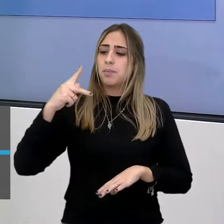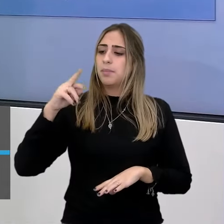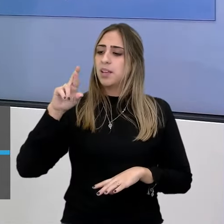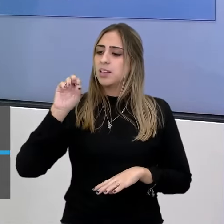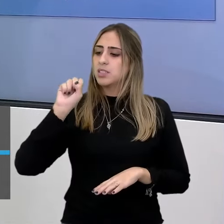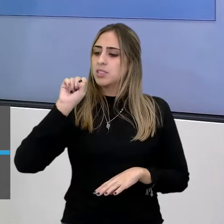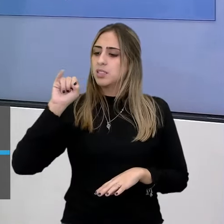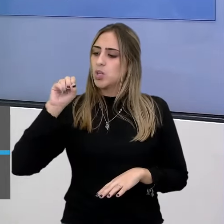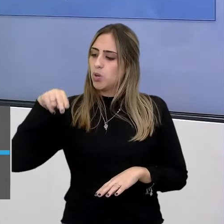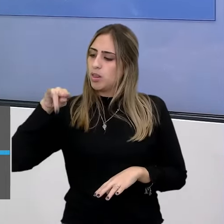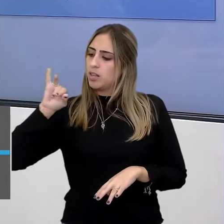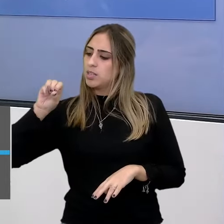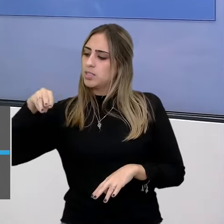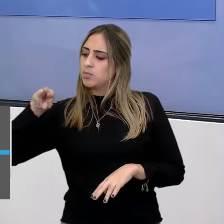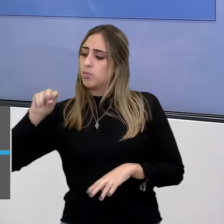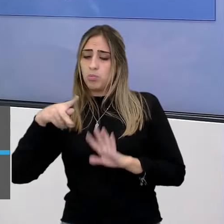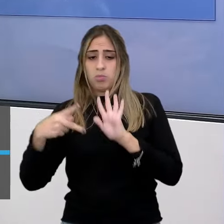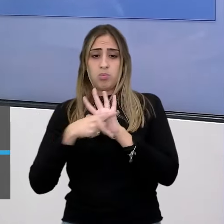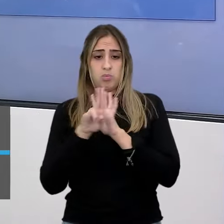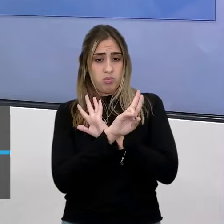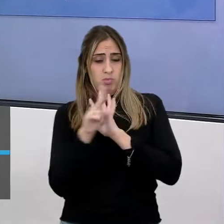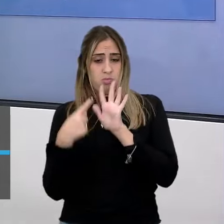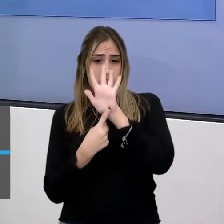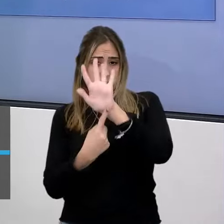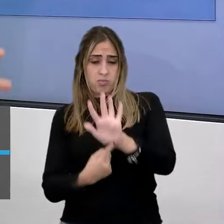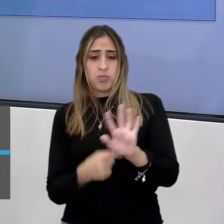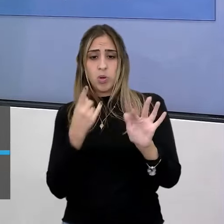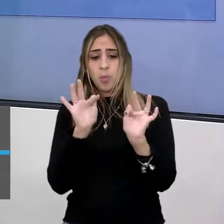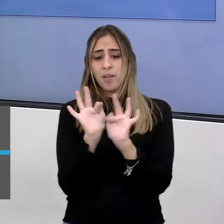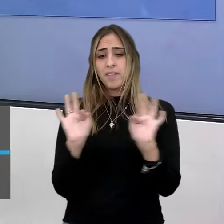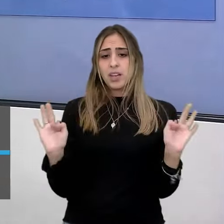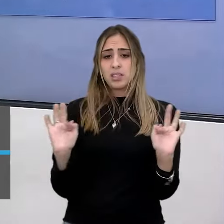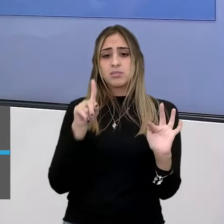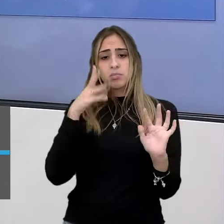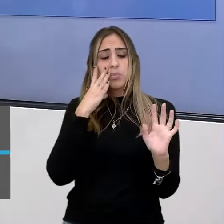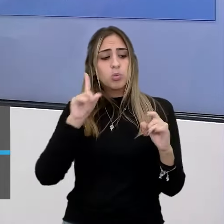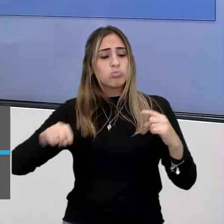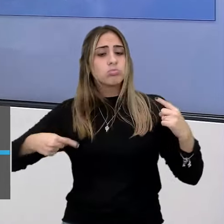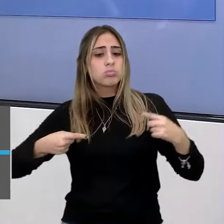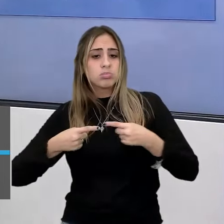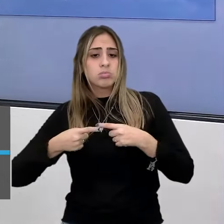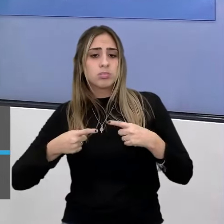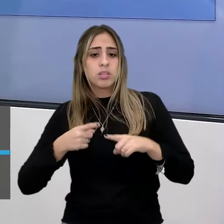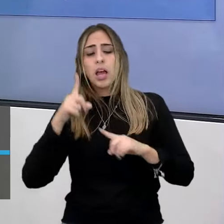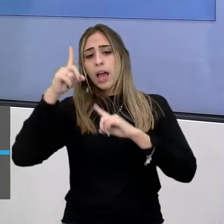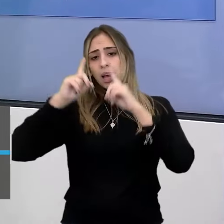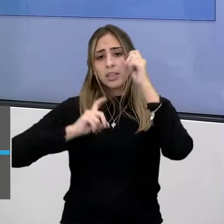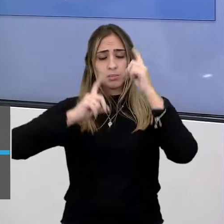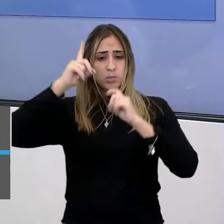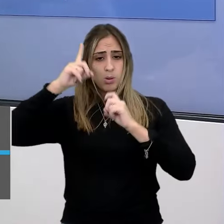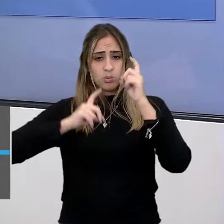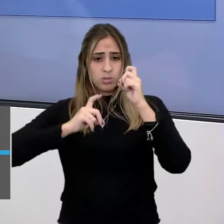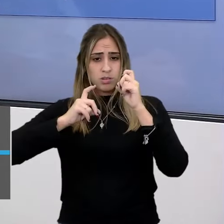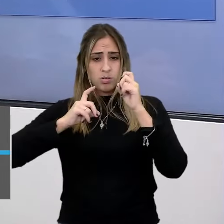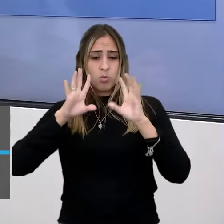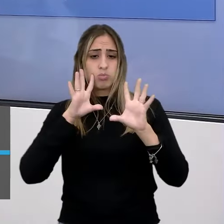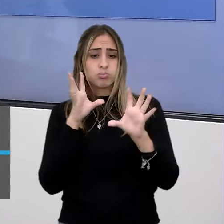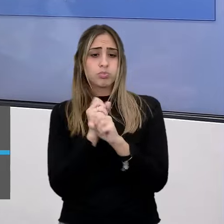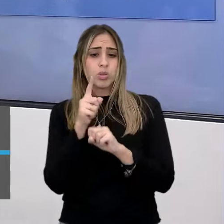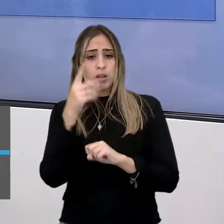que com o próprio nome sugere se eu fosse ficar aqui uma frase tá muito ligada à a pressão total